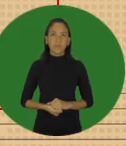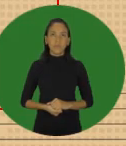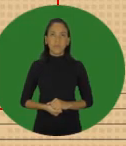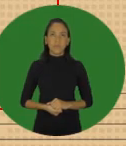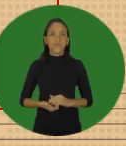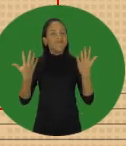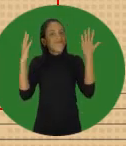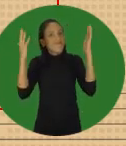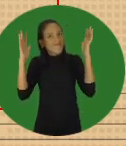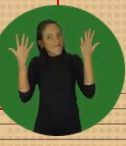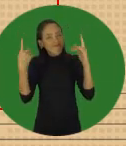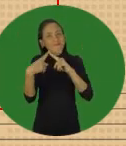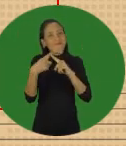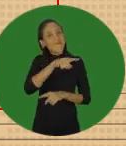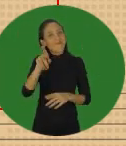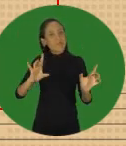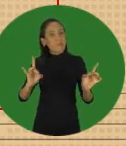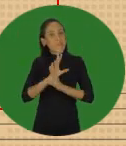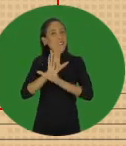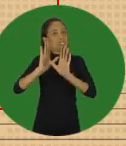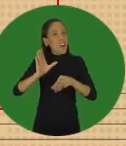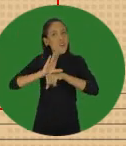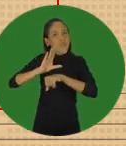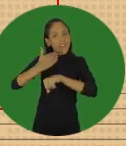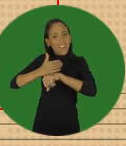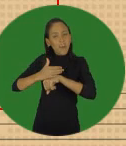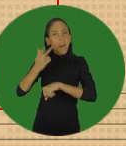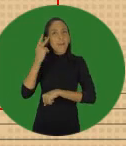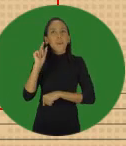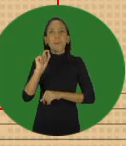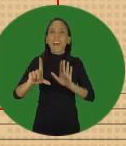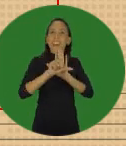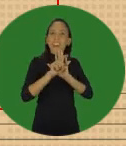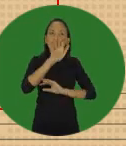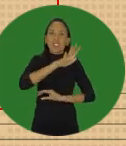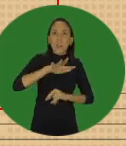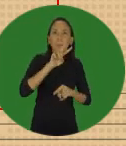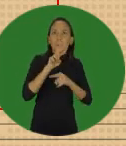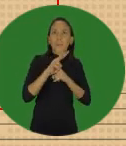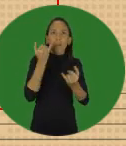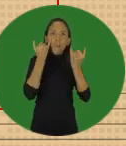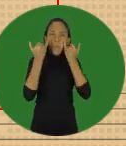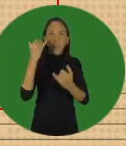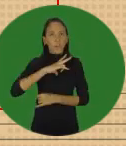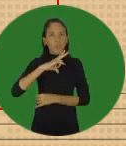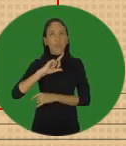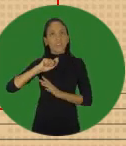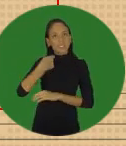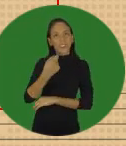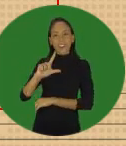E parabéns! Você concluiu o treinamento de Lei Geral de Proteção de Dados Pessoais,